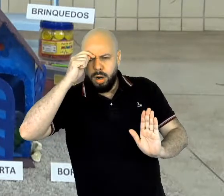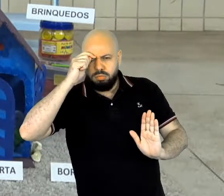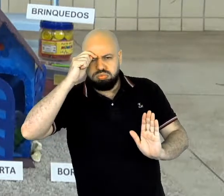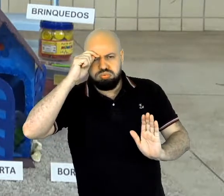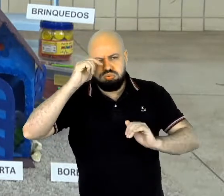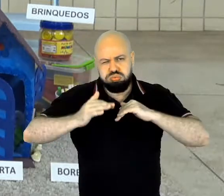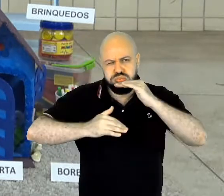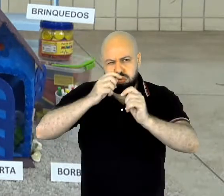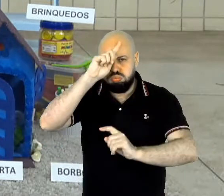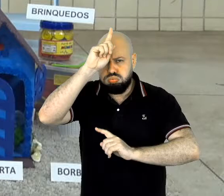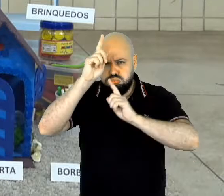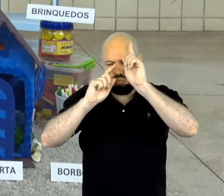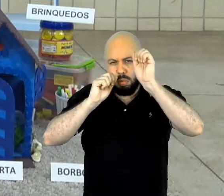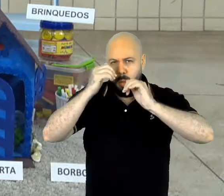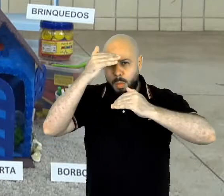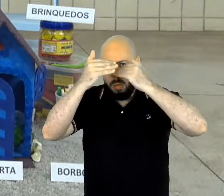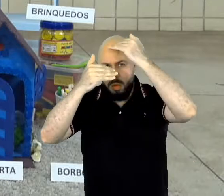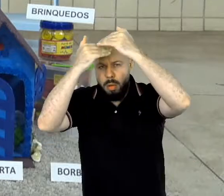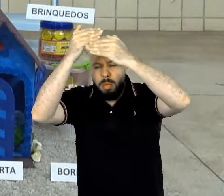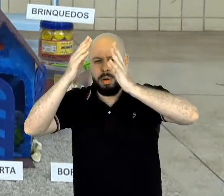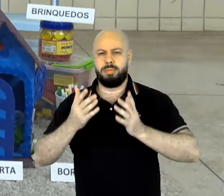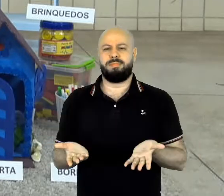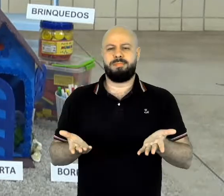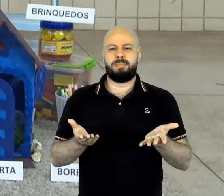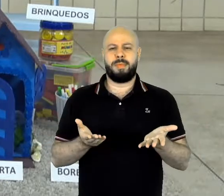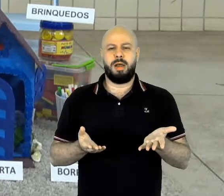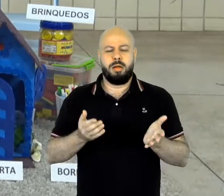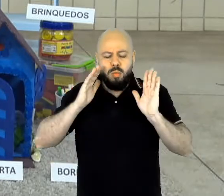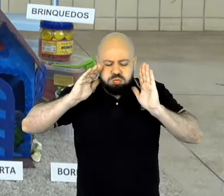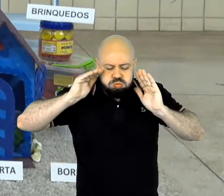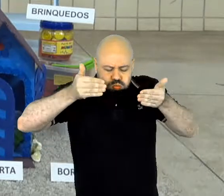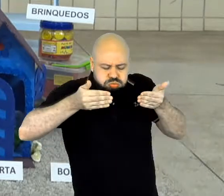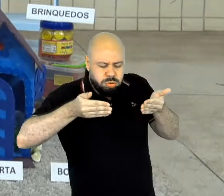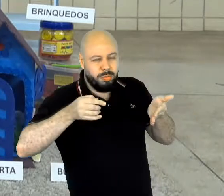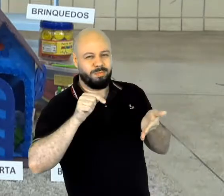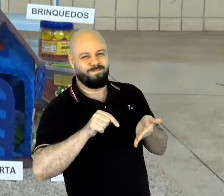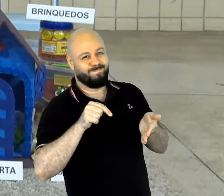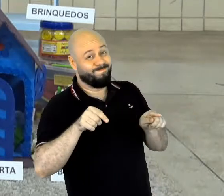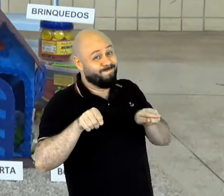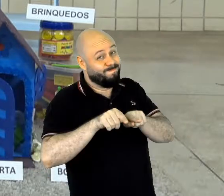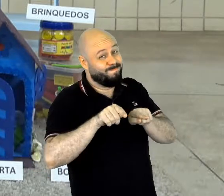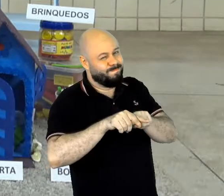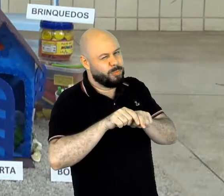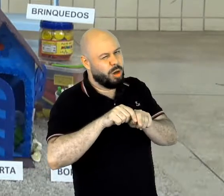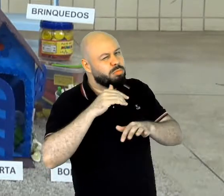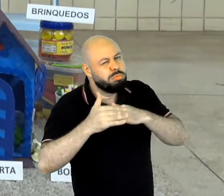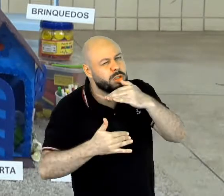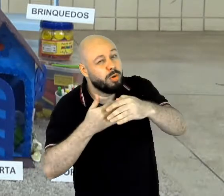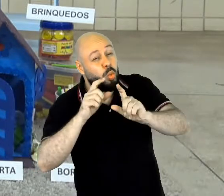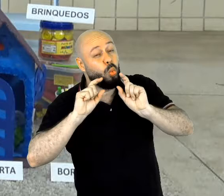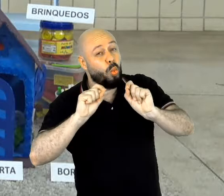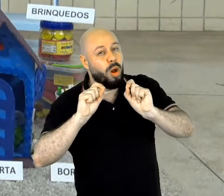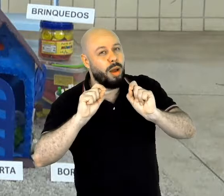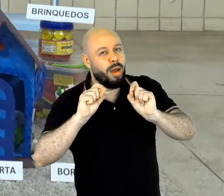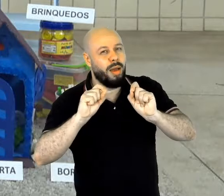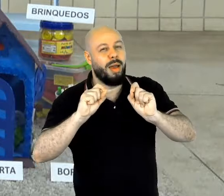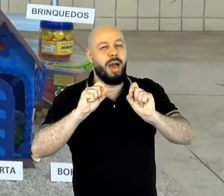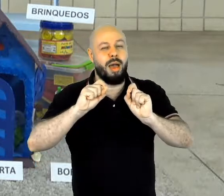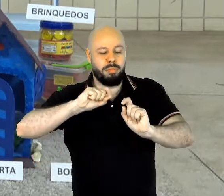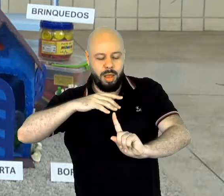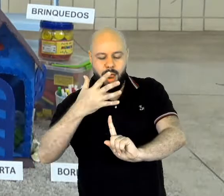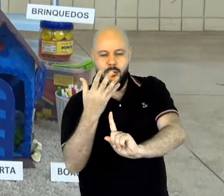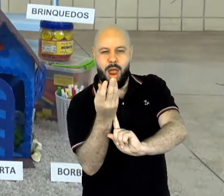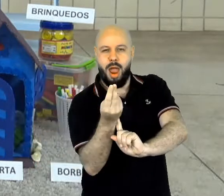a criatividade, ela vai estar desenvolvendo a concentração e também ela vai estar desenvolvendo o seu lado